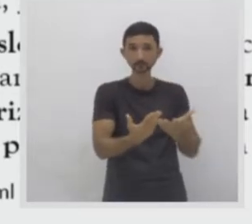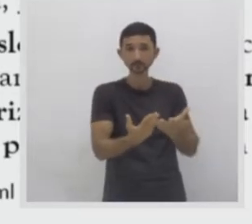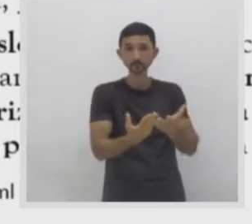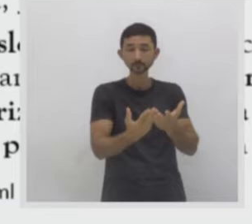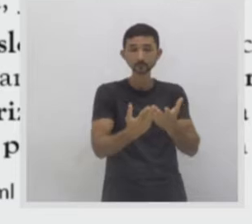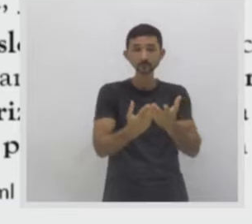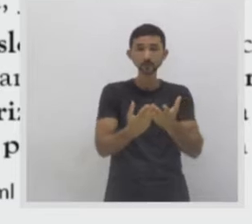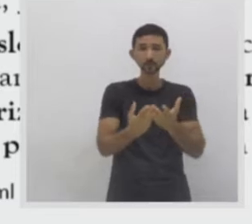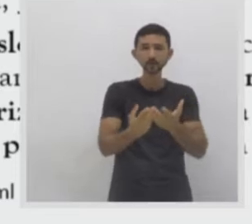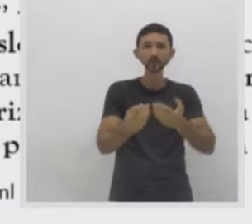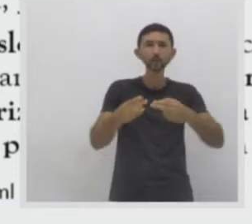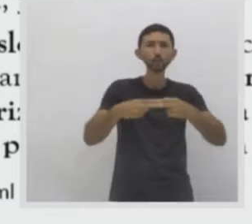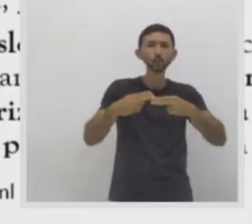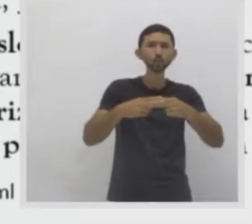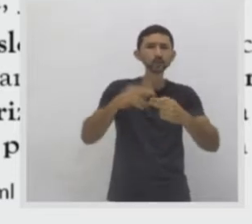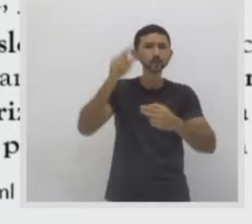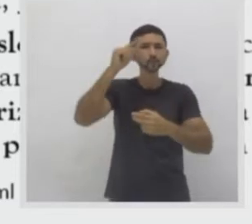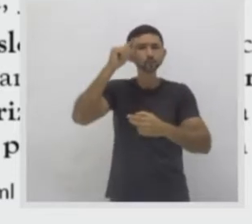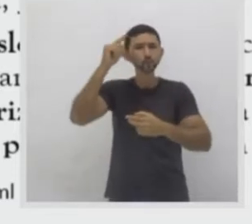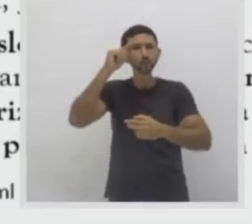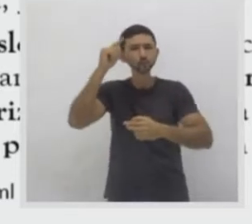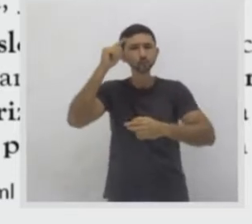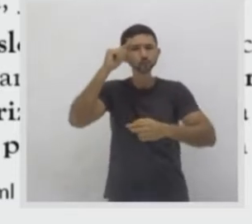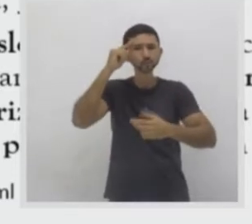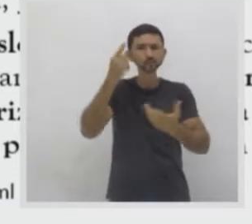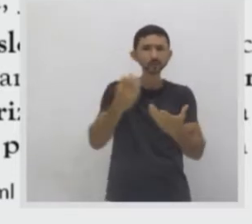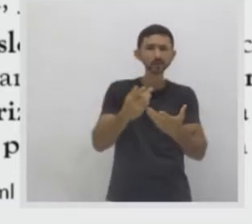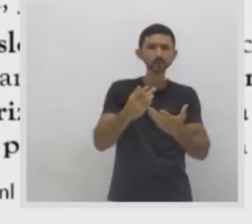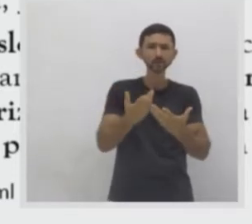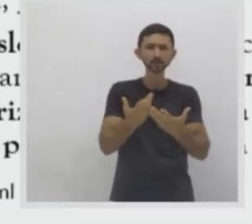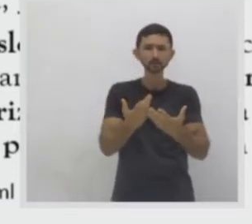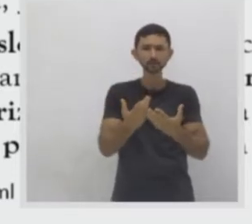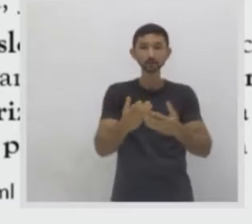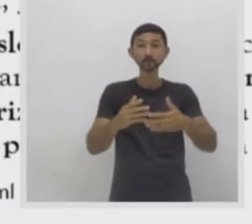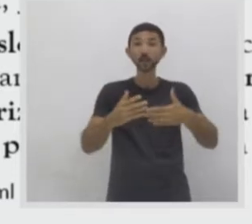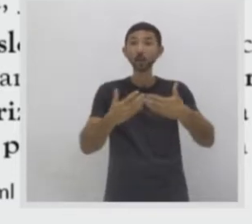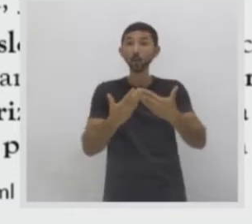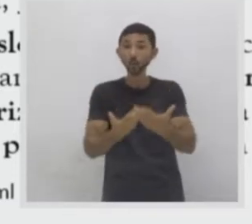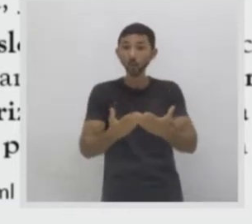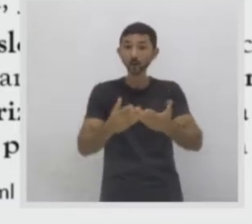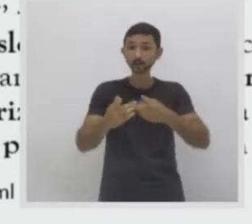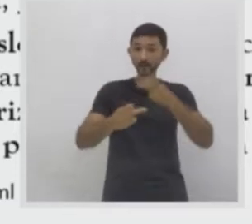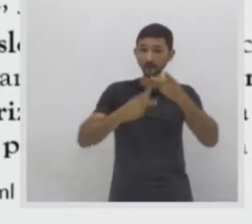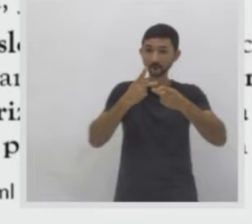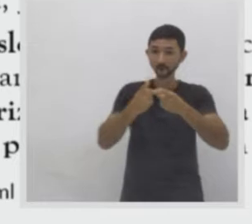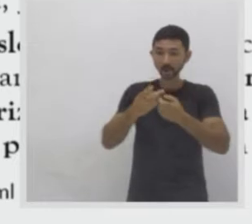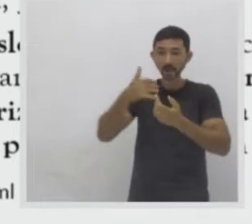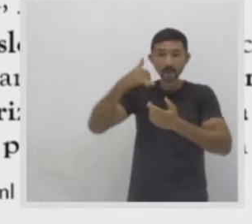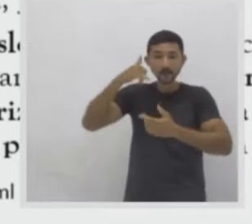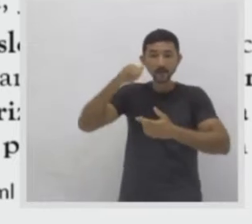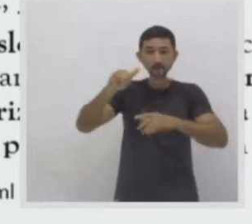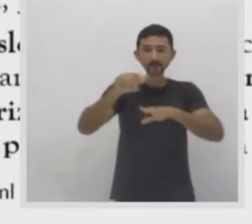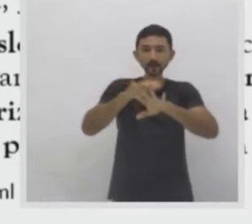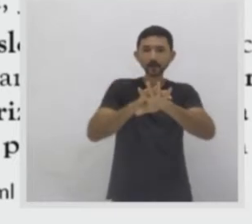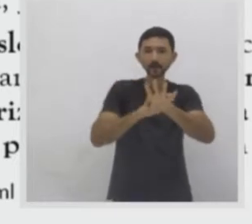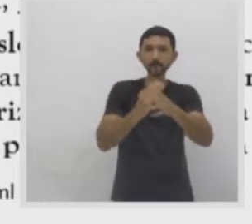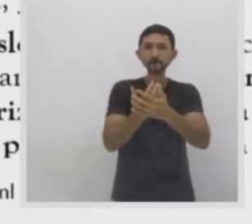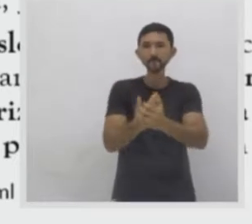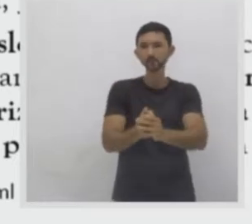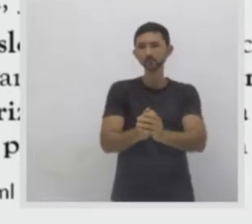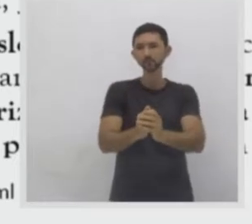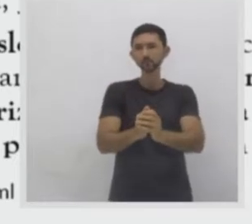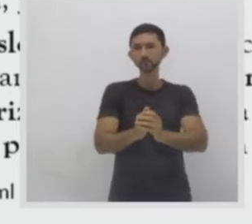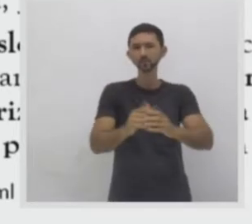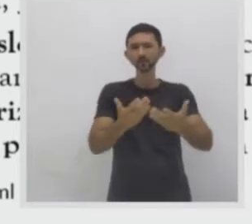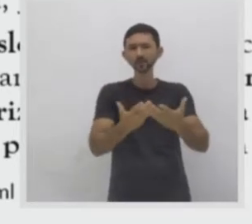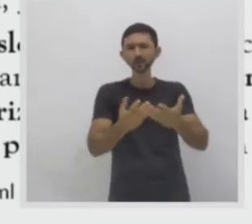do nosso dia a dia, uma expressão coloquial. Quando você diz a prevenção está nas nossas mãos,